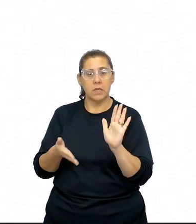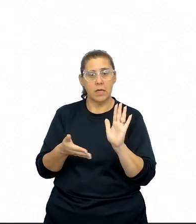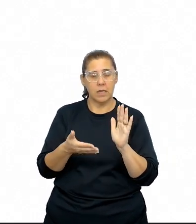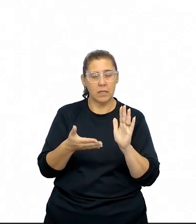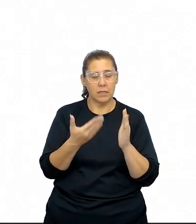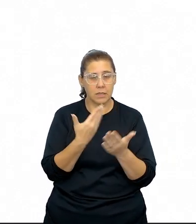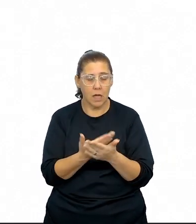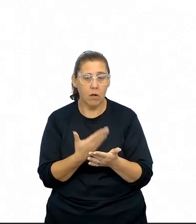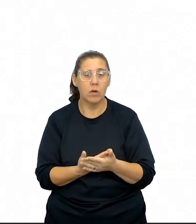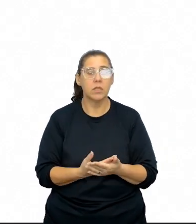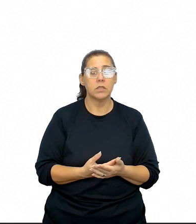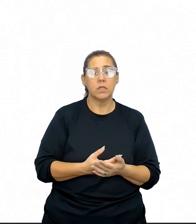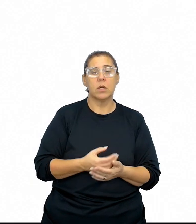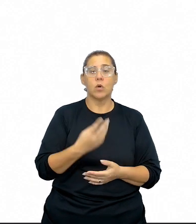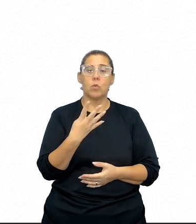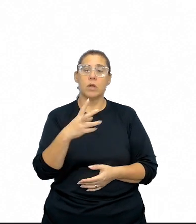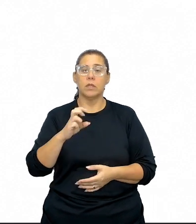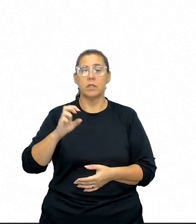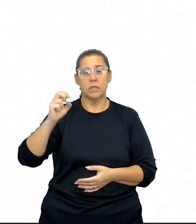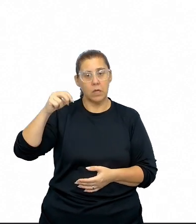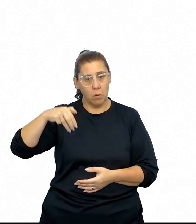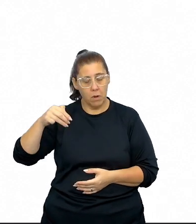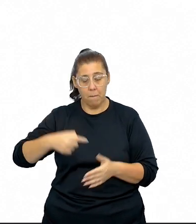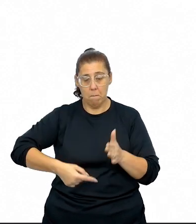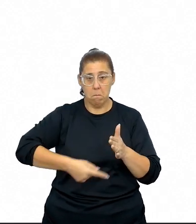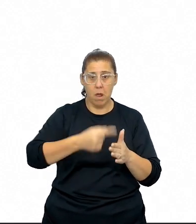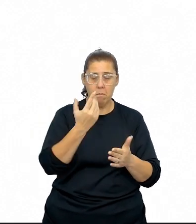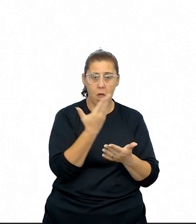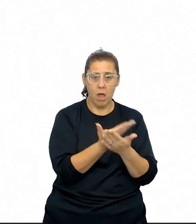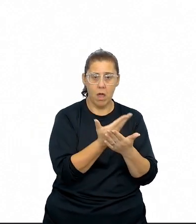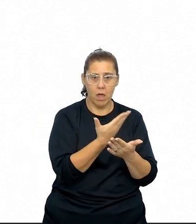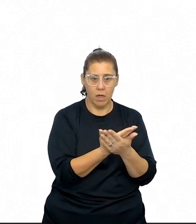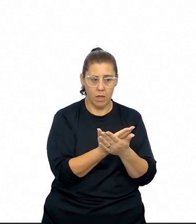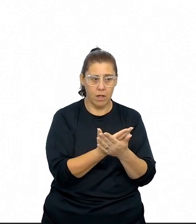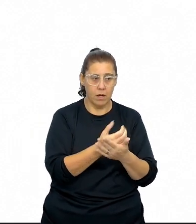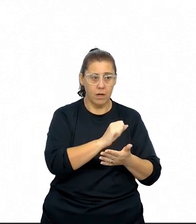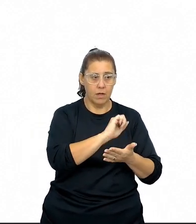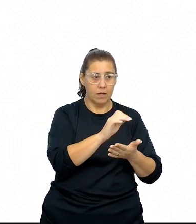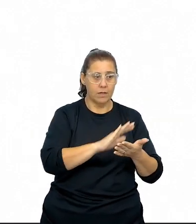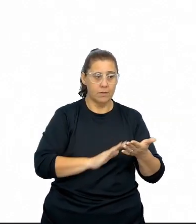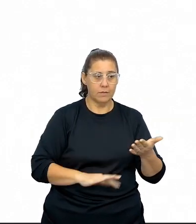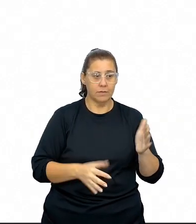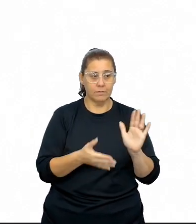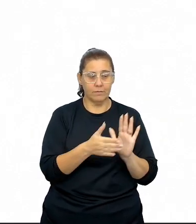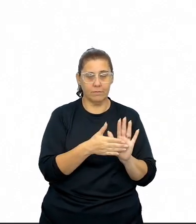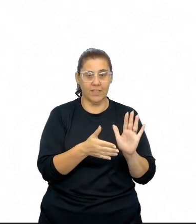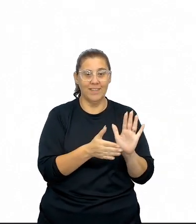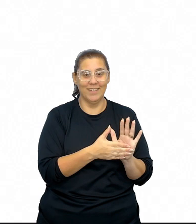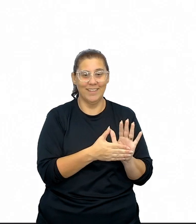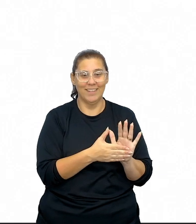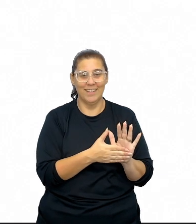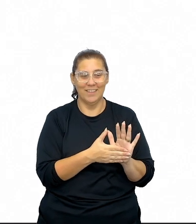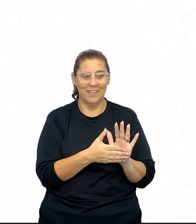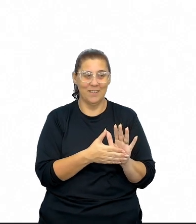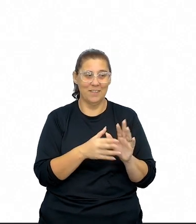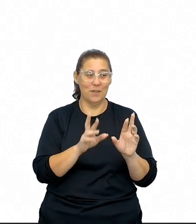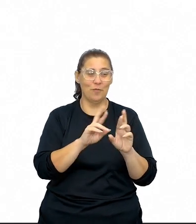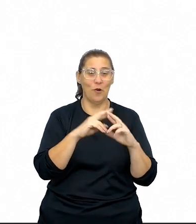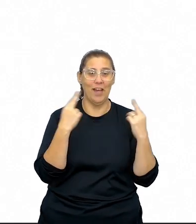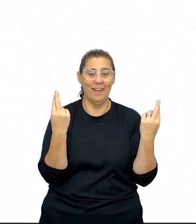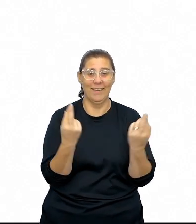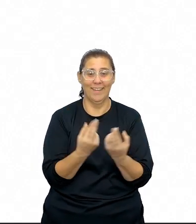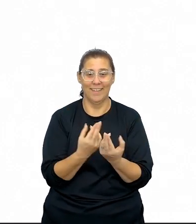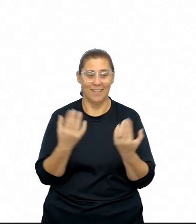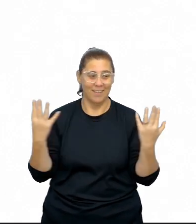45 minutos, né? Então, na primeira aula, a atividade proposta visa o estudo do reino Animalia,